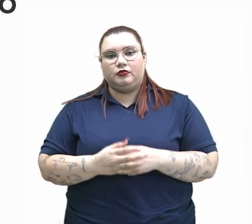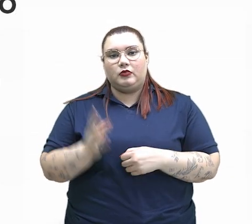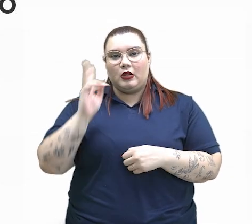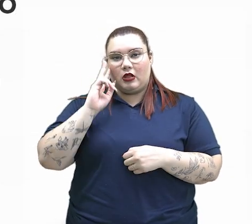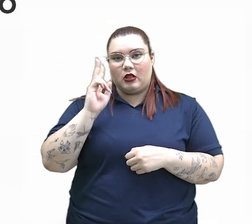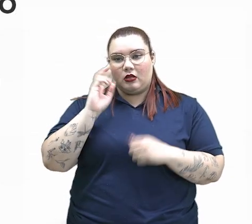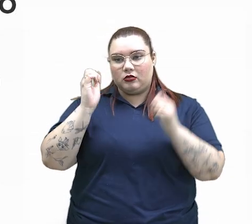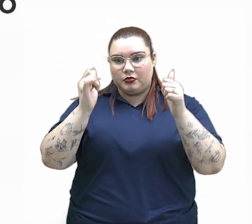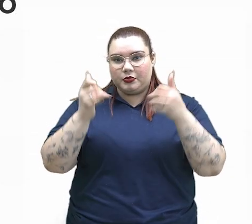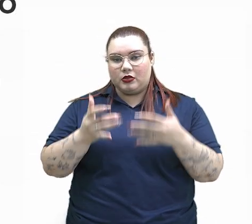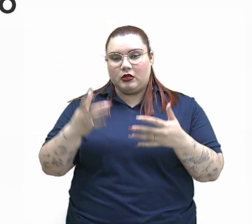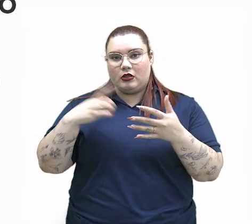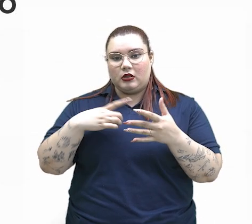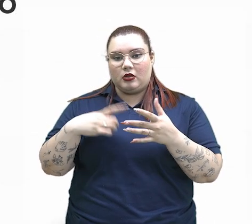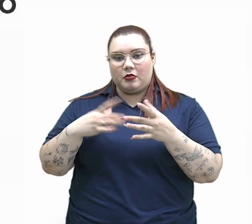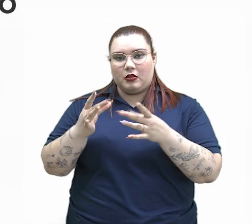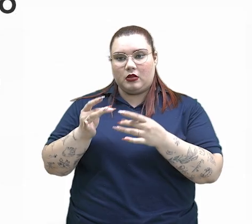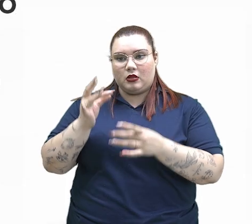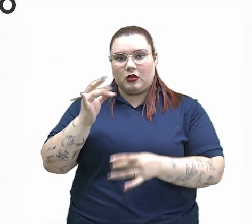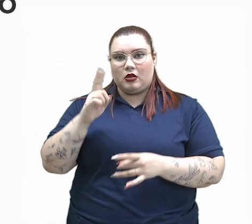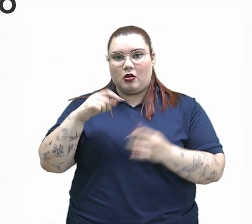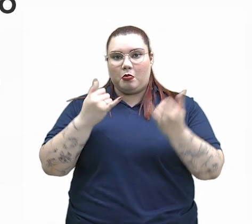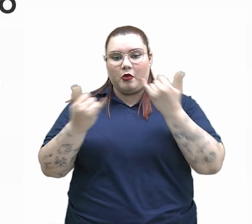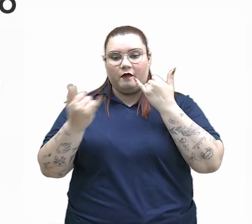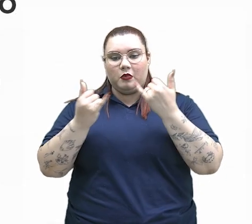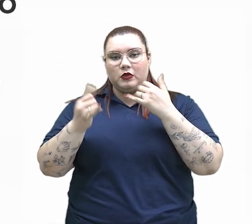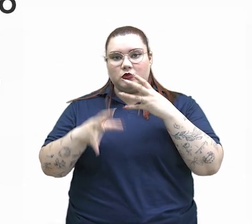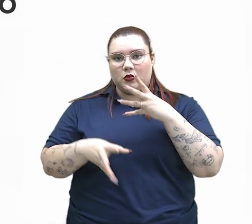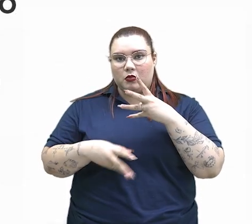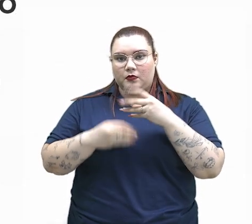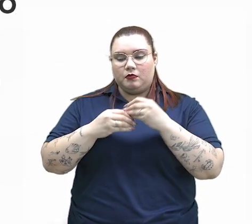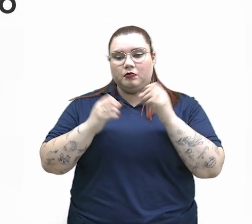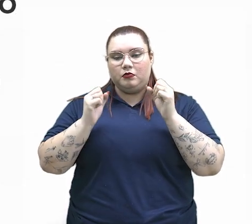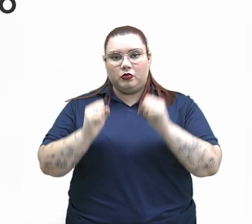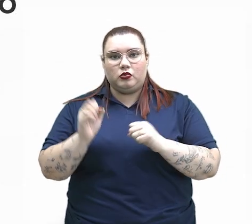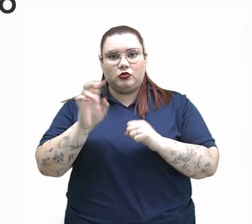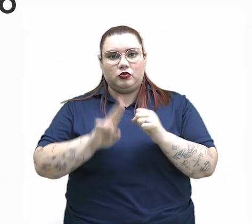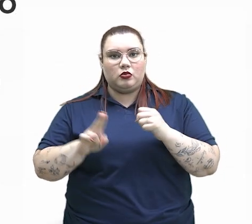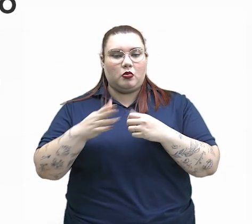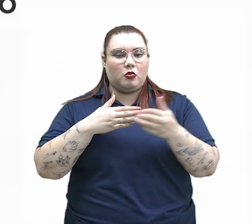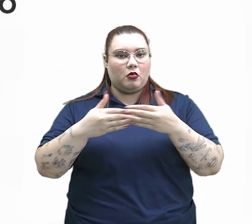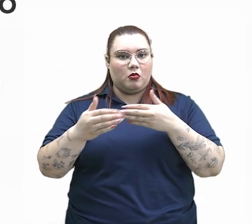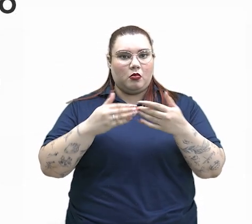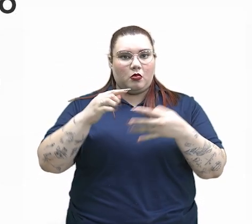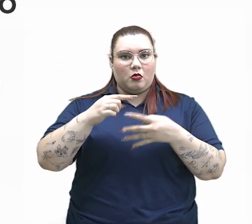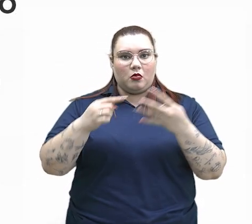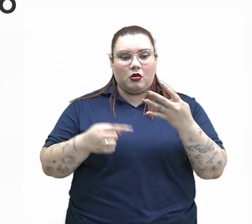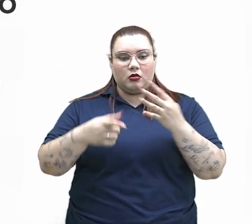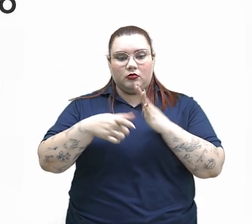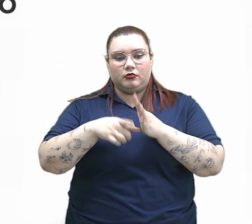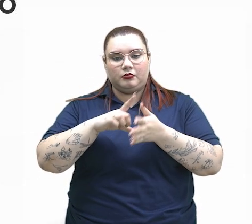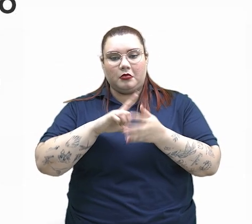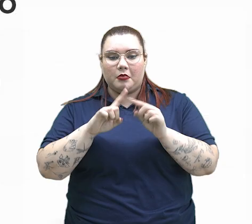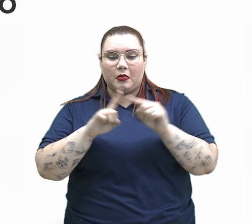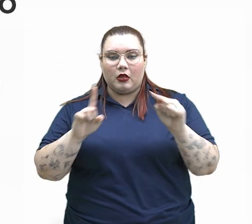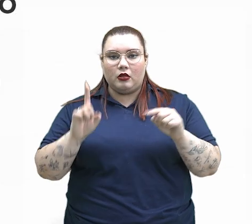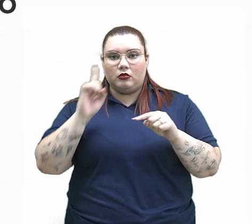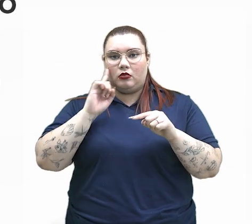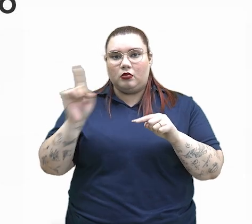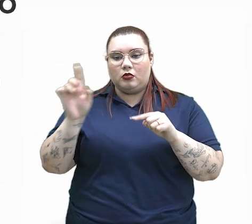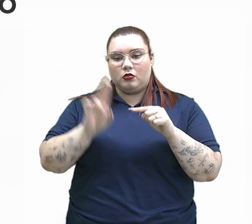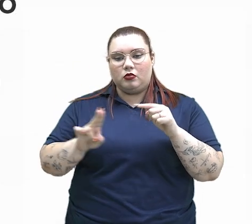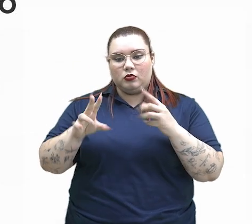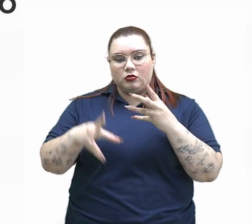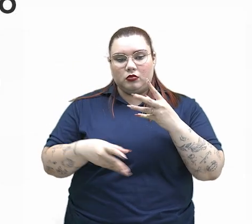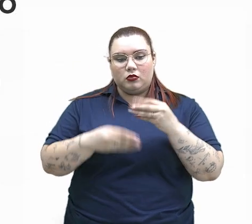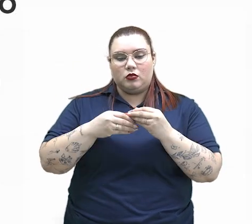nós falamos do detalhamento, que é uma informação extra, né? Você pode usar em qualquer um desses 4 anteriores aí, mas nesse caso foi usado